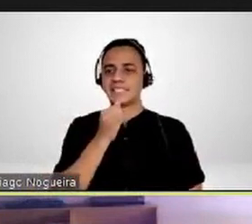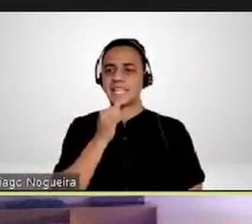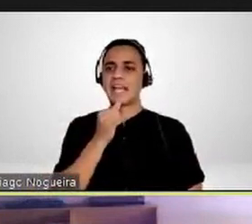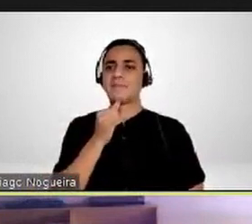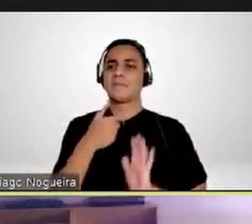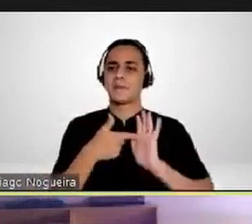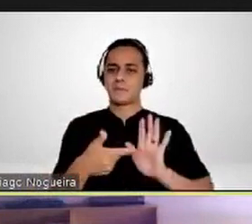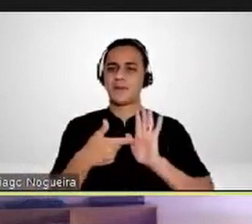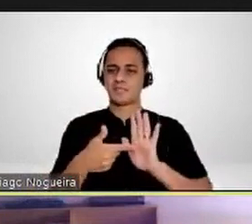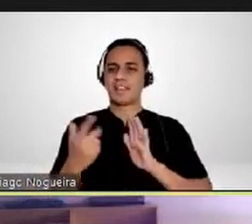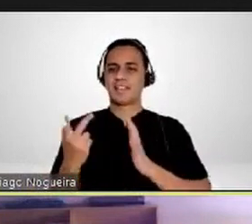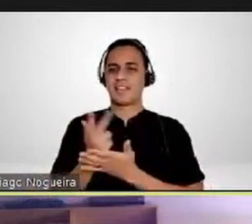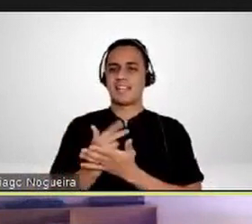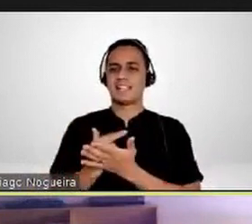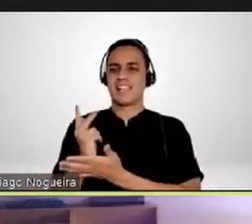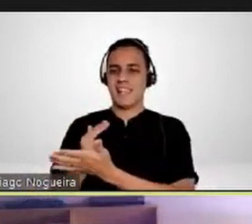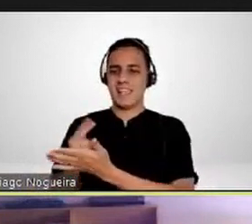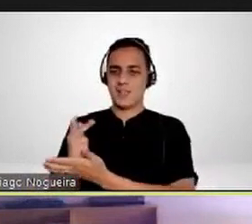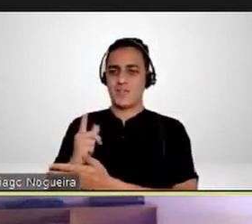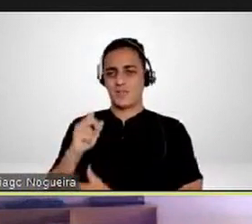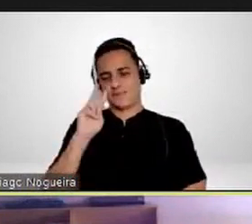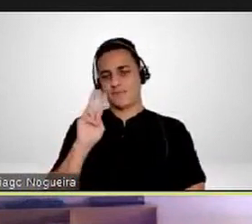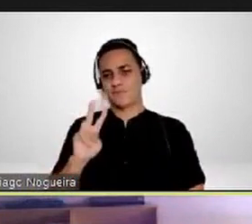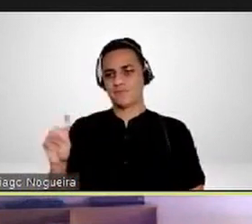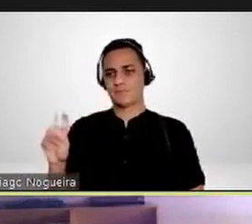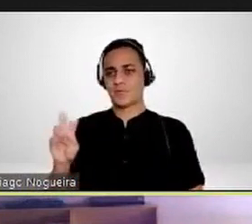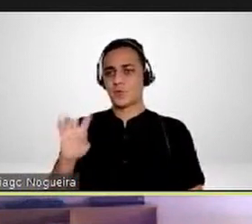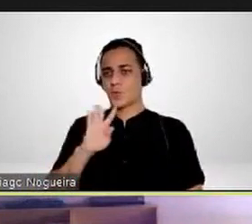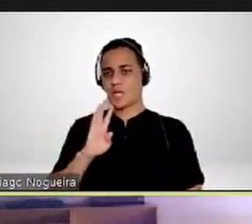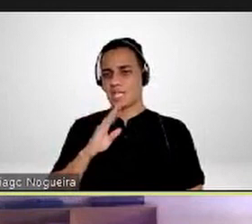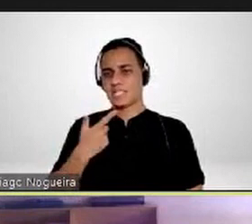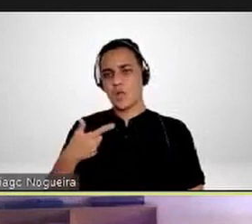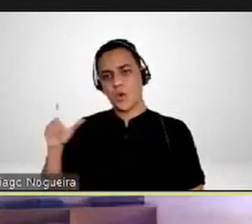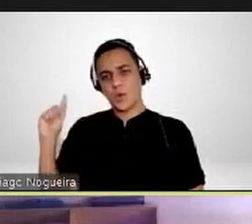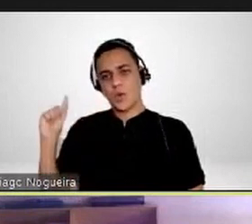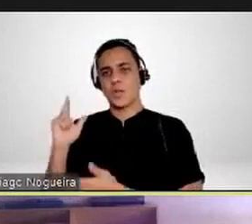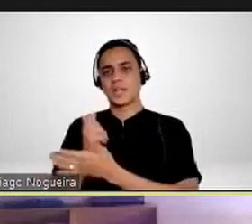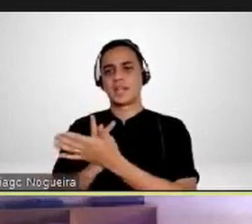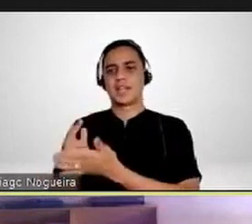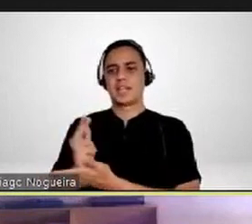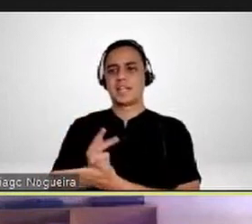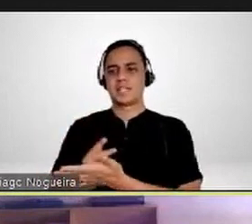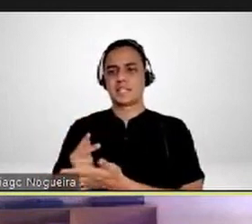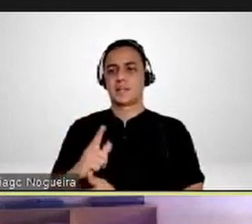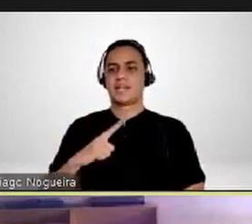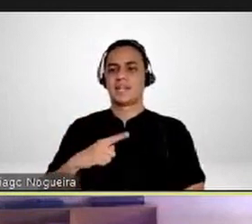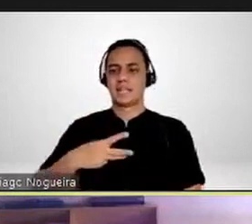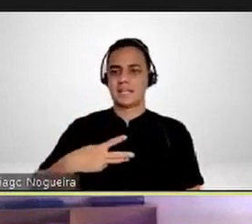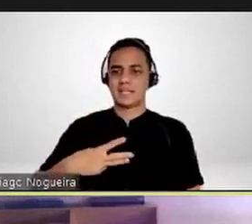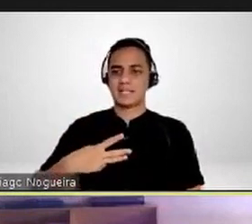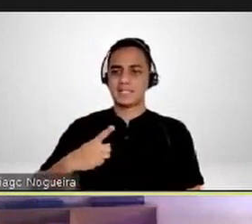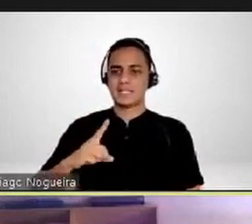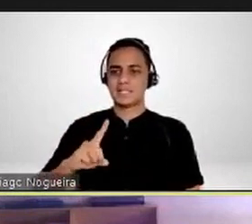também poderem conhecer outros desenhos, né, entre os 310.